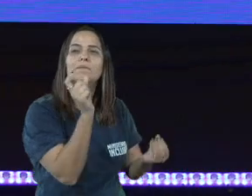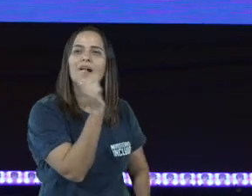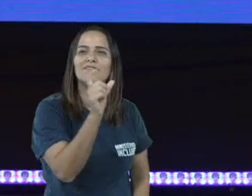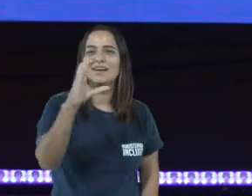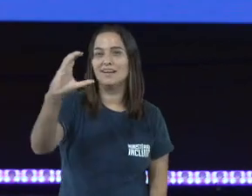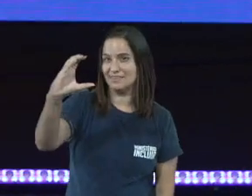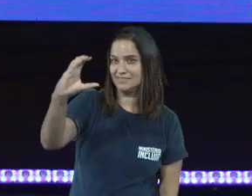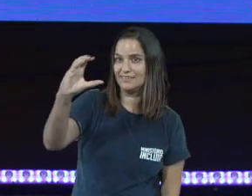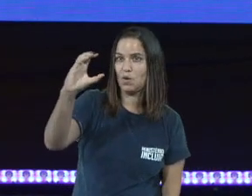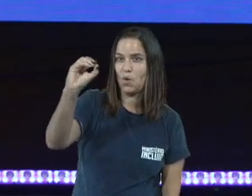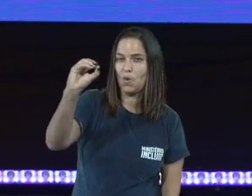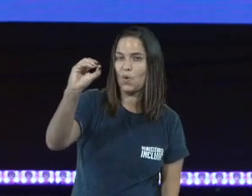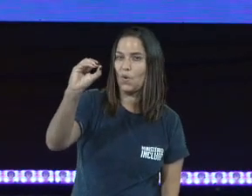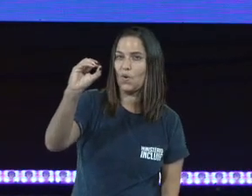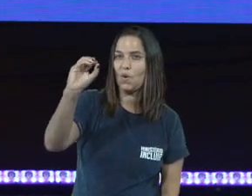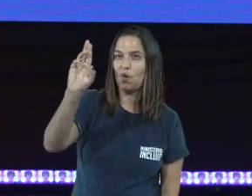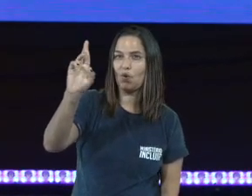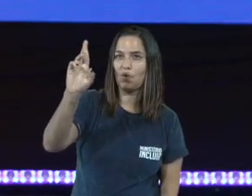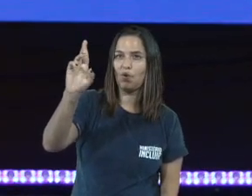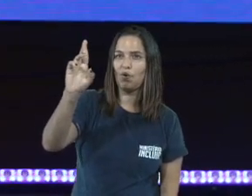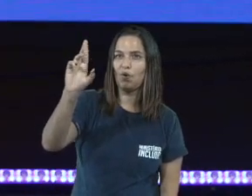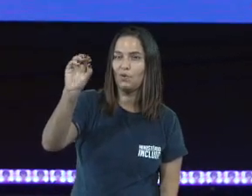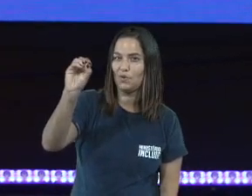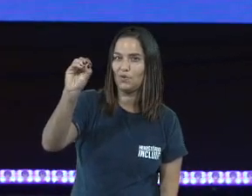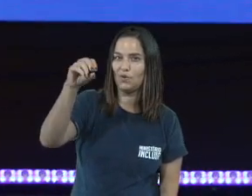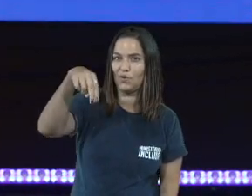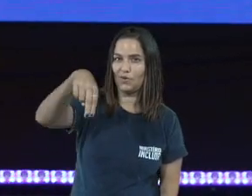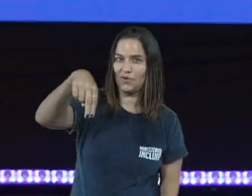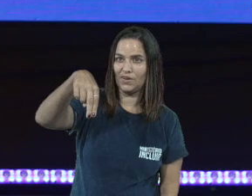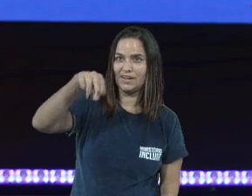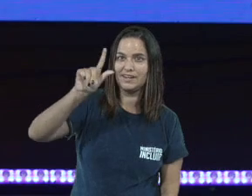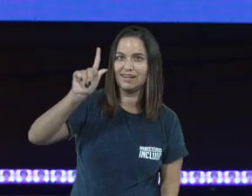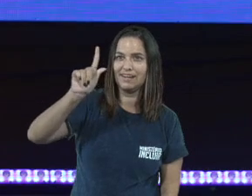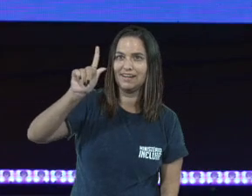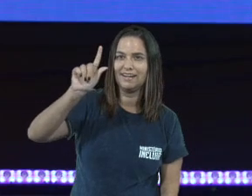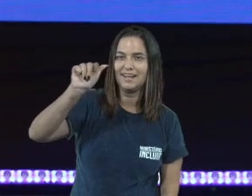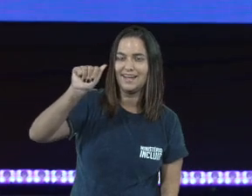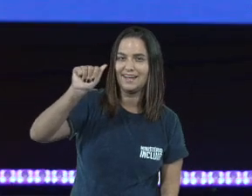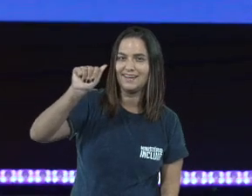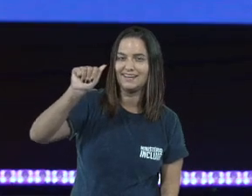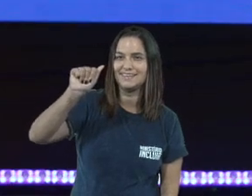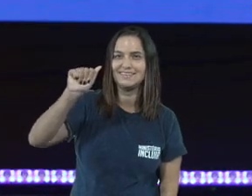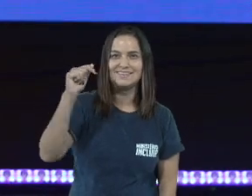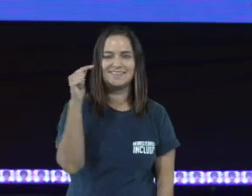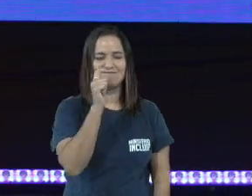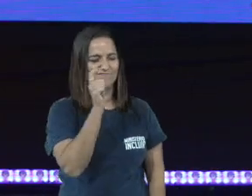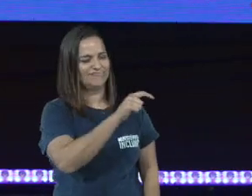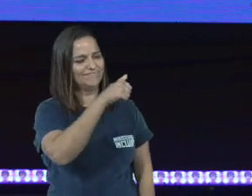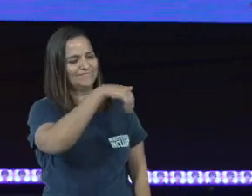colocar dentro de um plano de Deus gente olha só apronta ele tá provocando